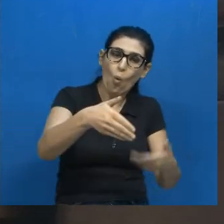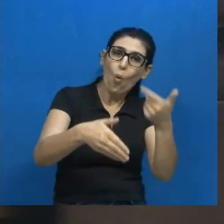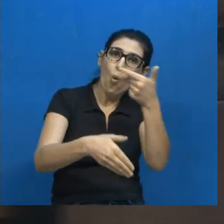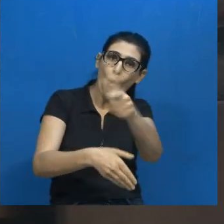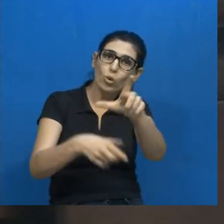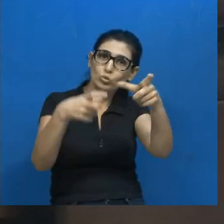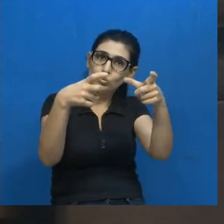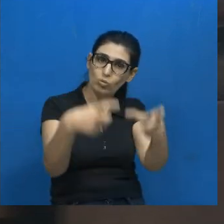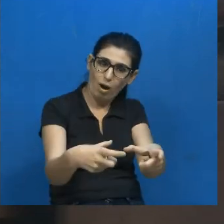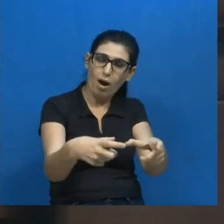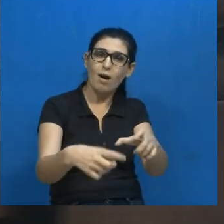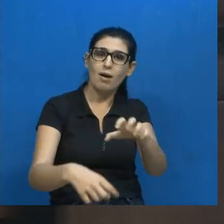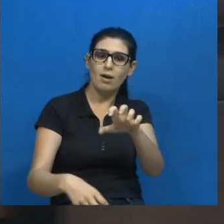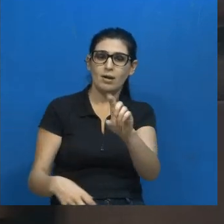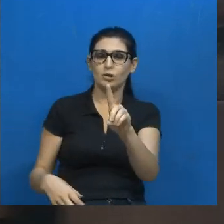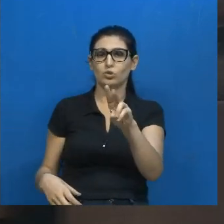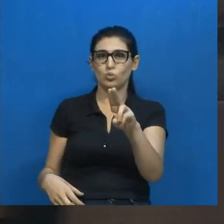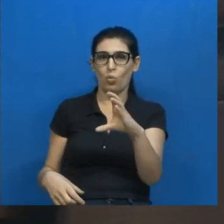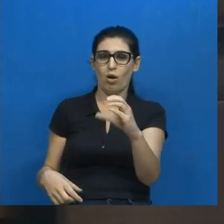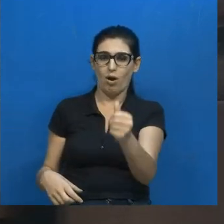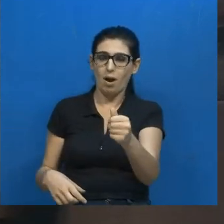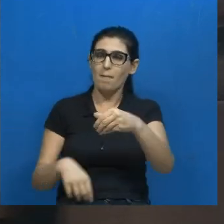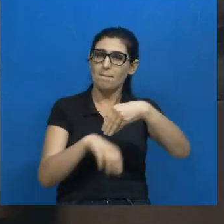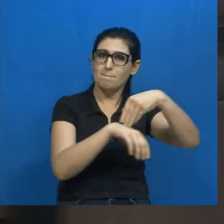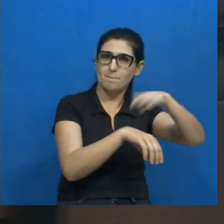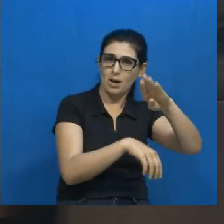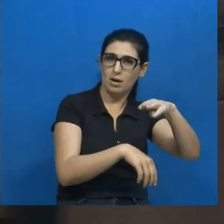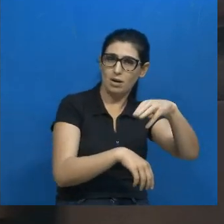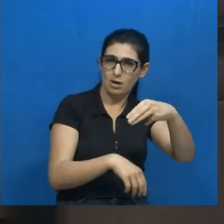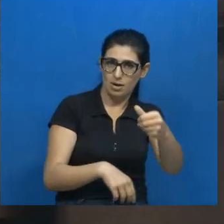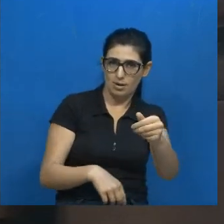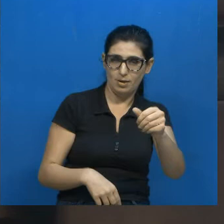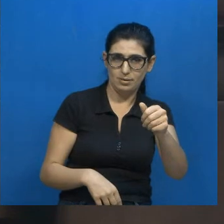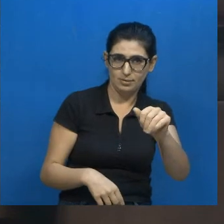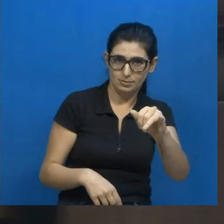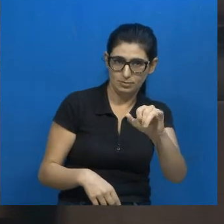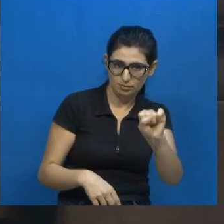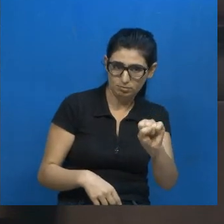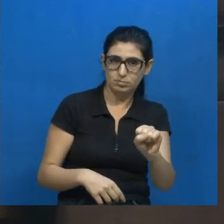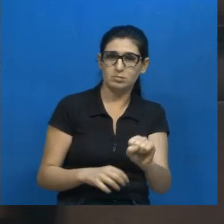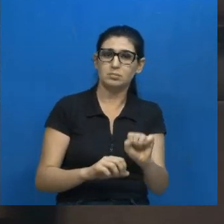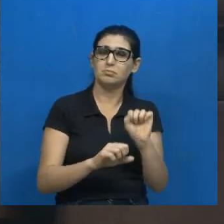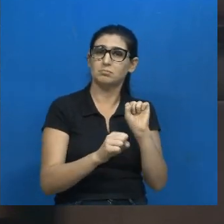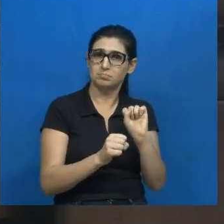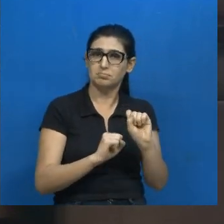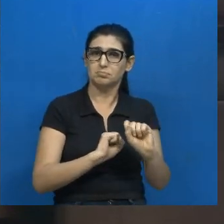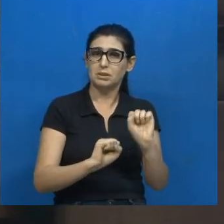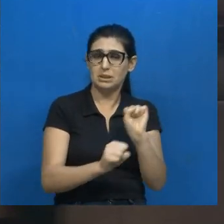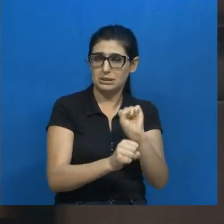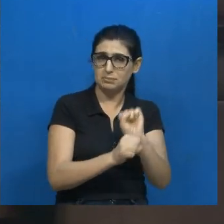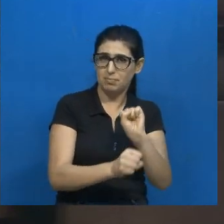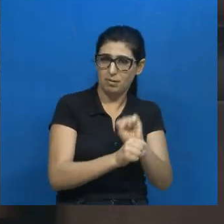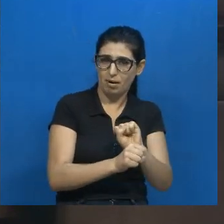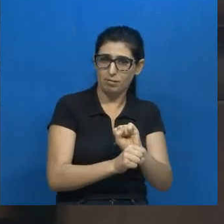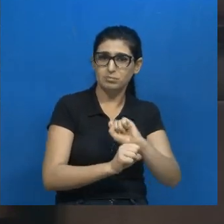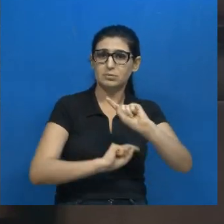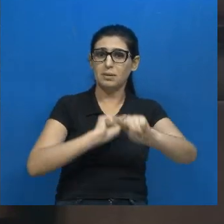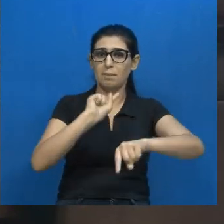maior, né? Ou no Educamar, se for o caso, e aí deixar a população falar. E aí talvez nós saímos com